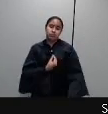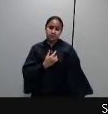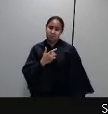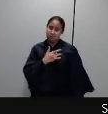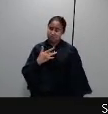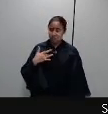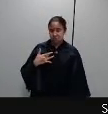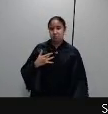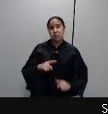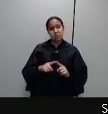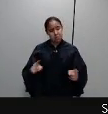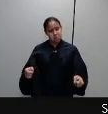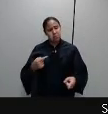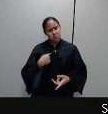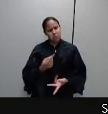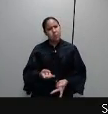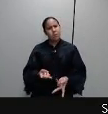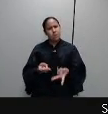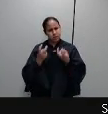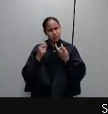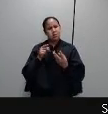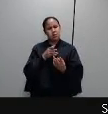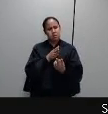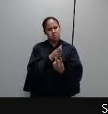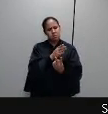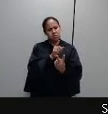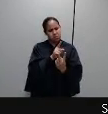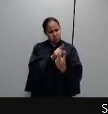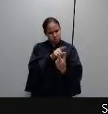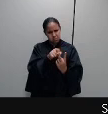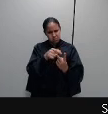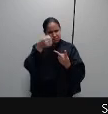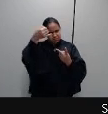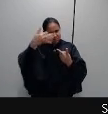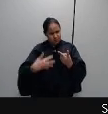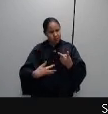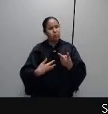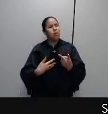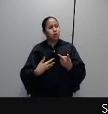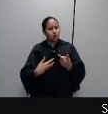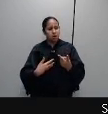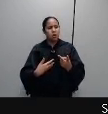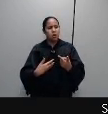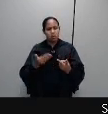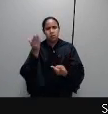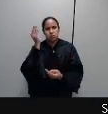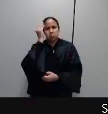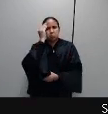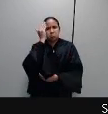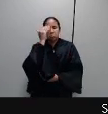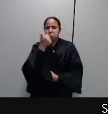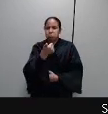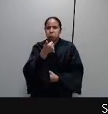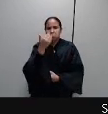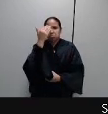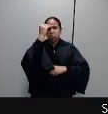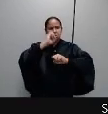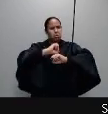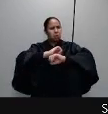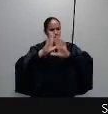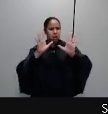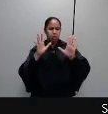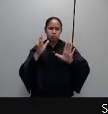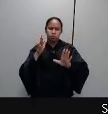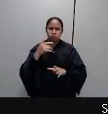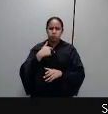reconheço que as suas objeções absolutamente é respeitáveis e aceitáveis e